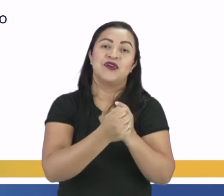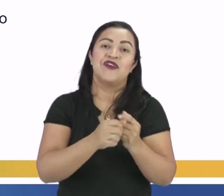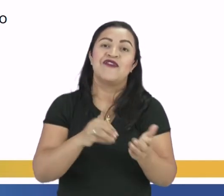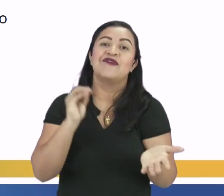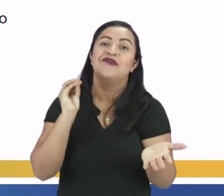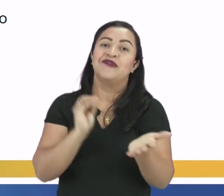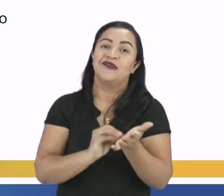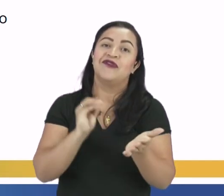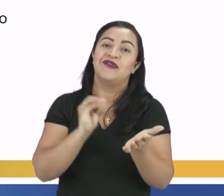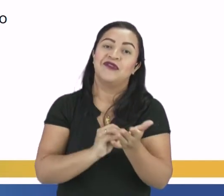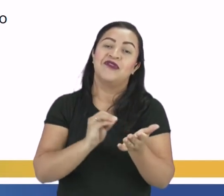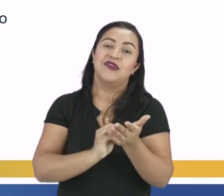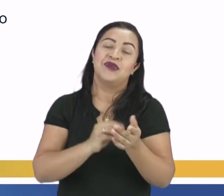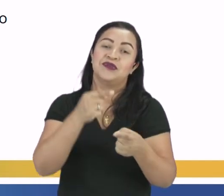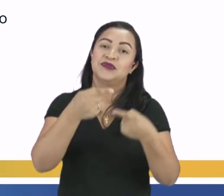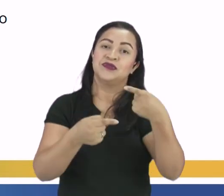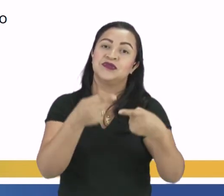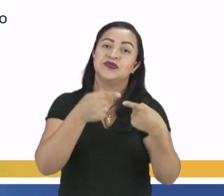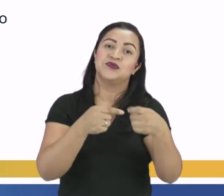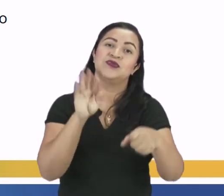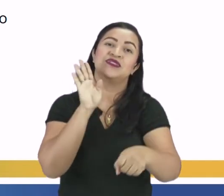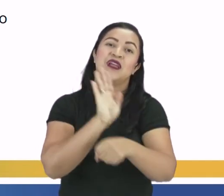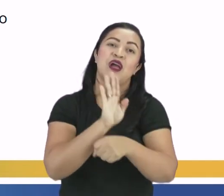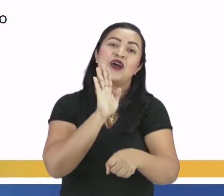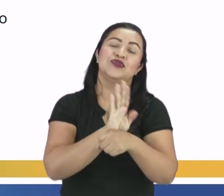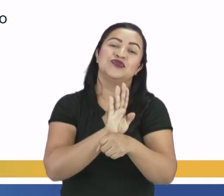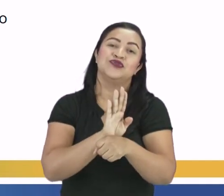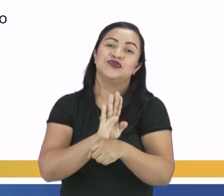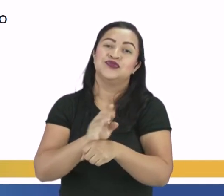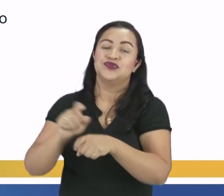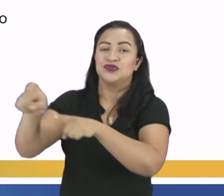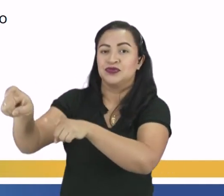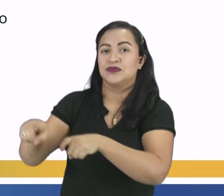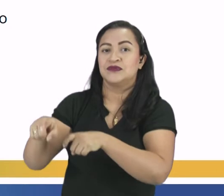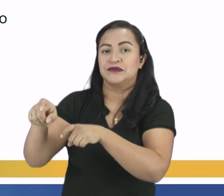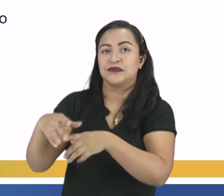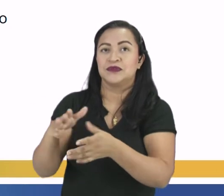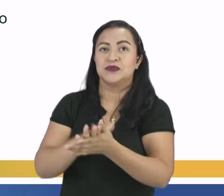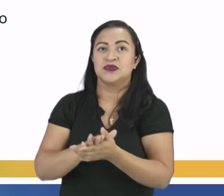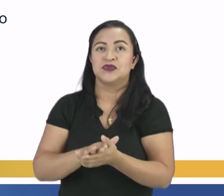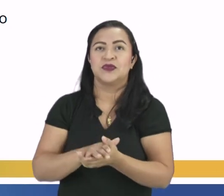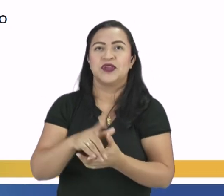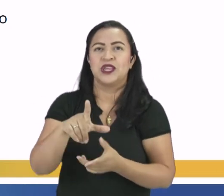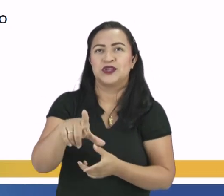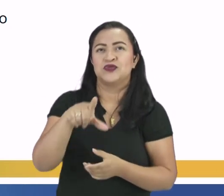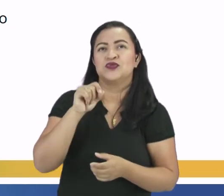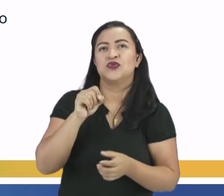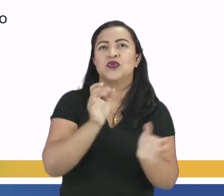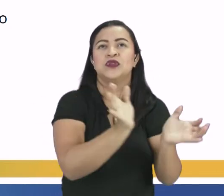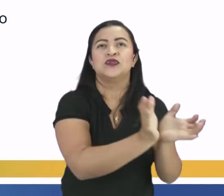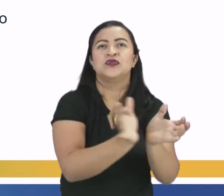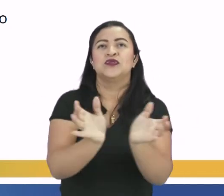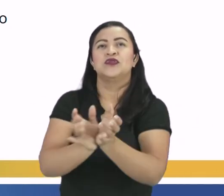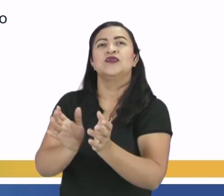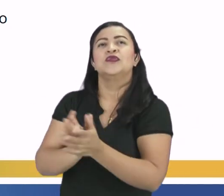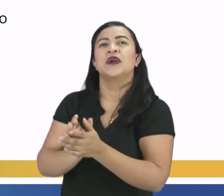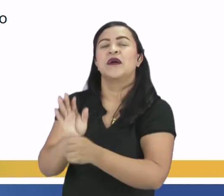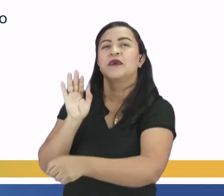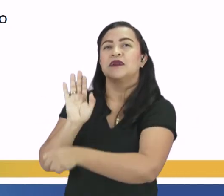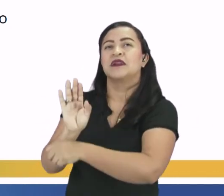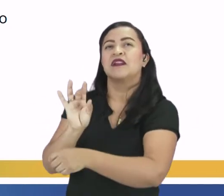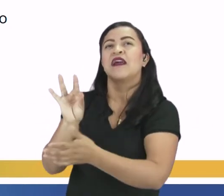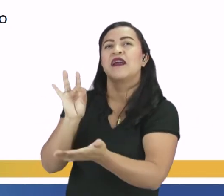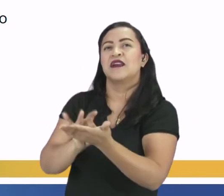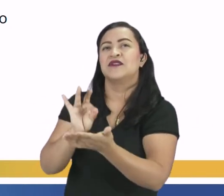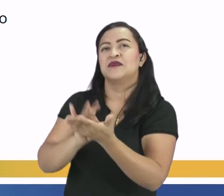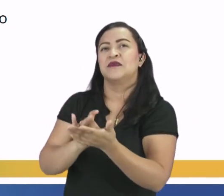à população a computadores, ou escolha das propriedades no atendimento às áreas